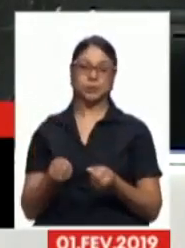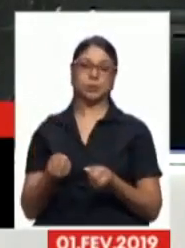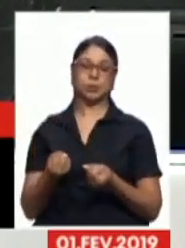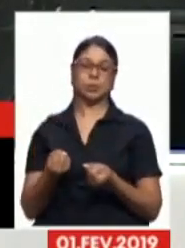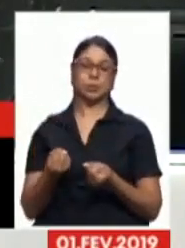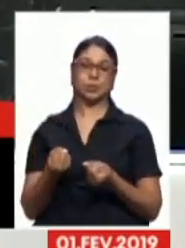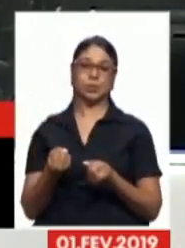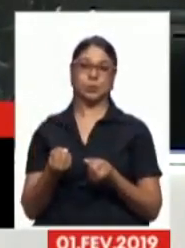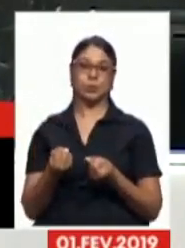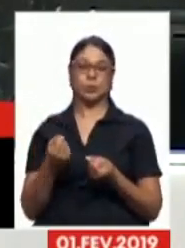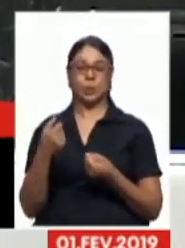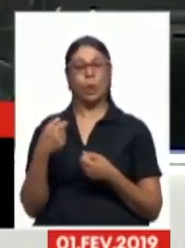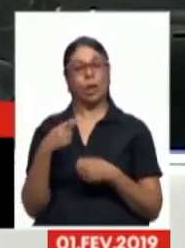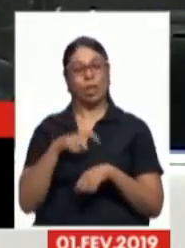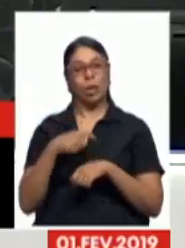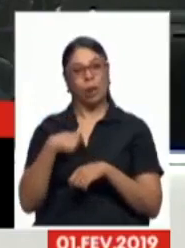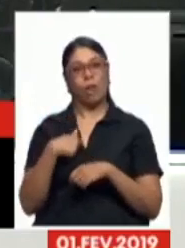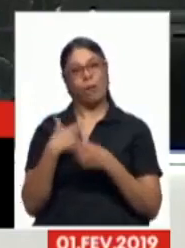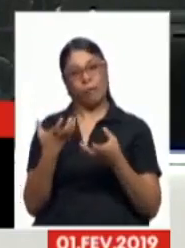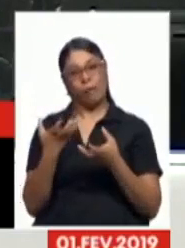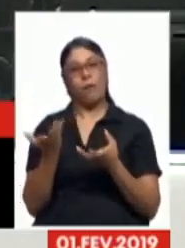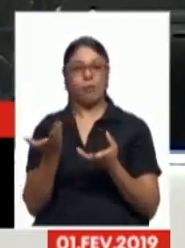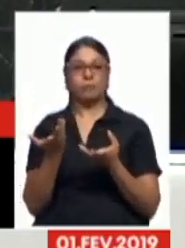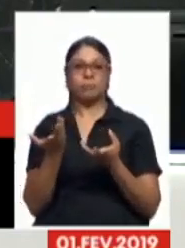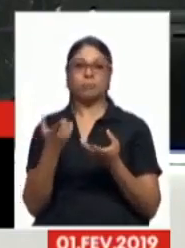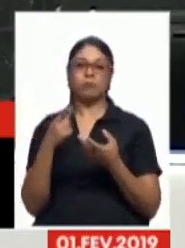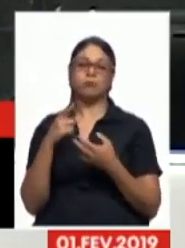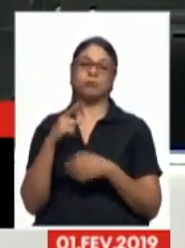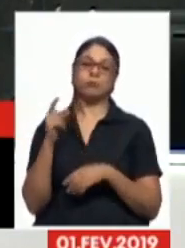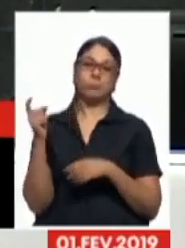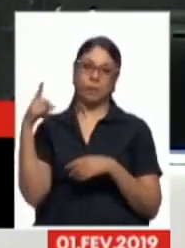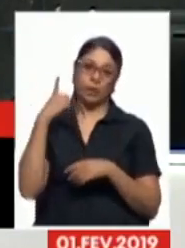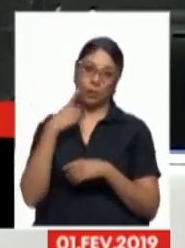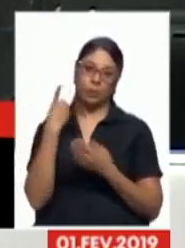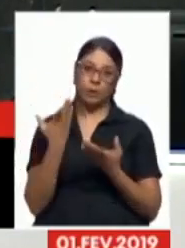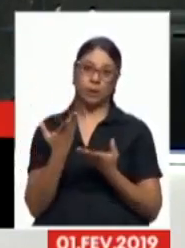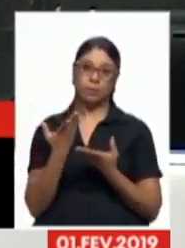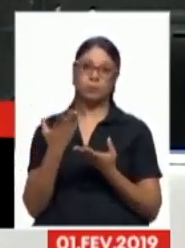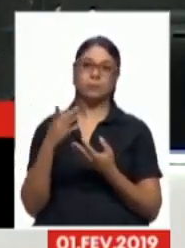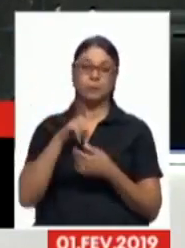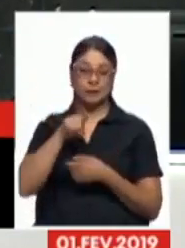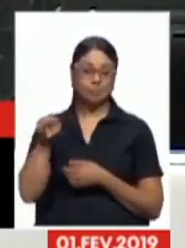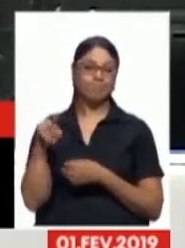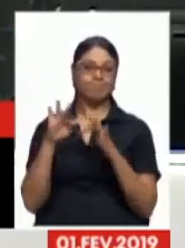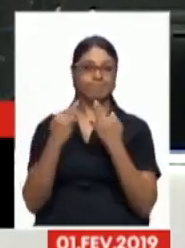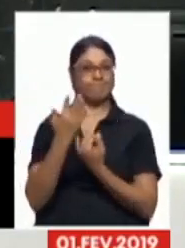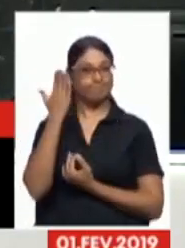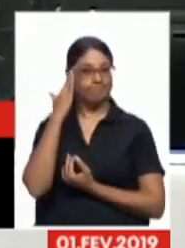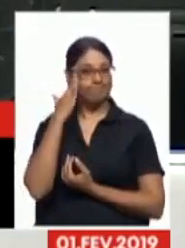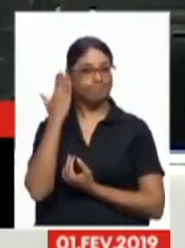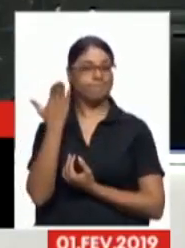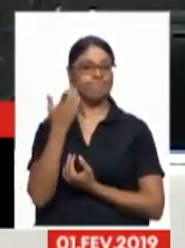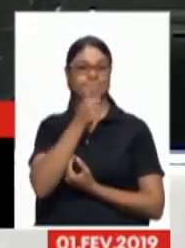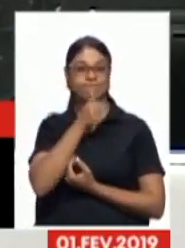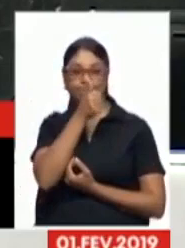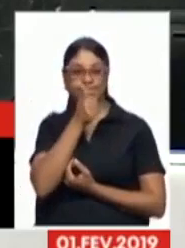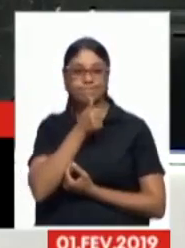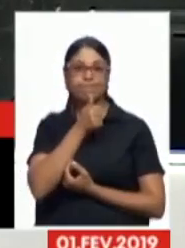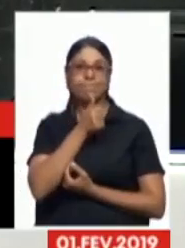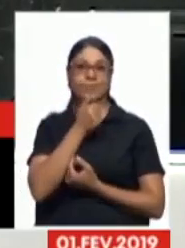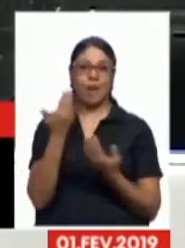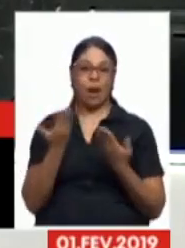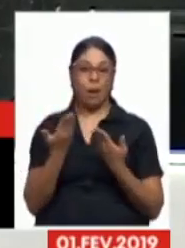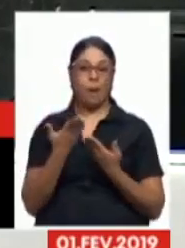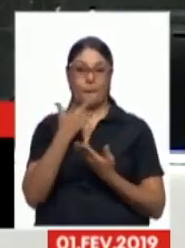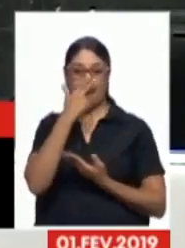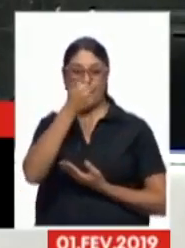chamamento, mesmo sabedores de que os sacrifícios serão ainda maiores do que aqueles que já lhe